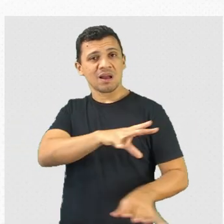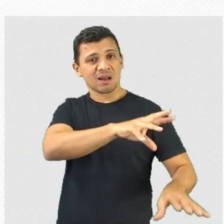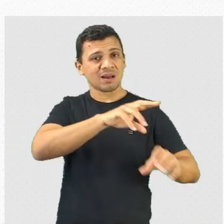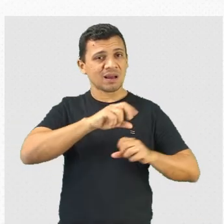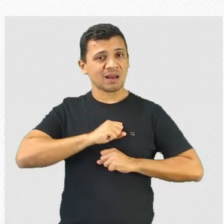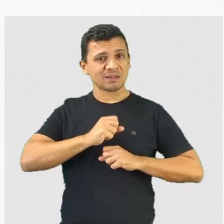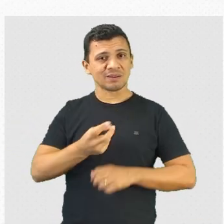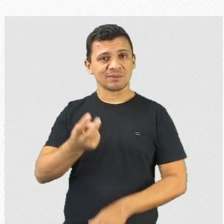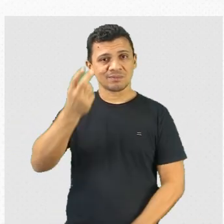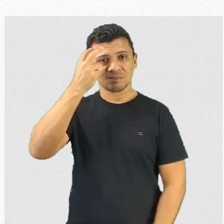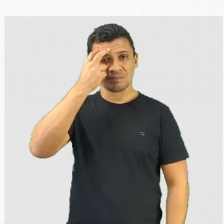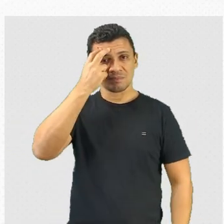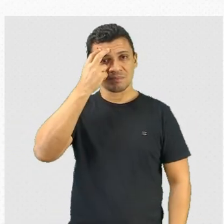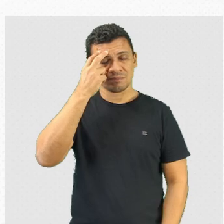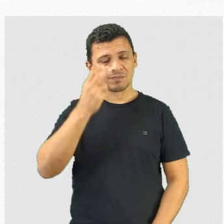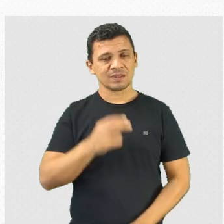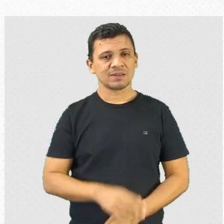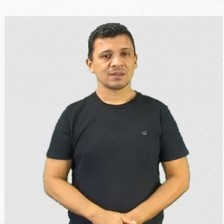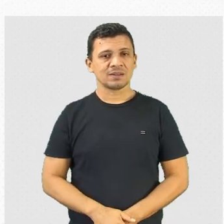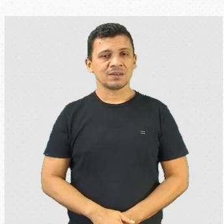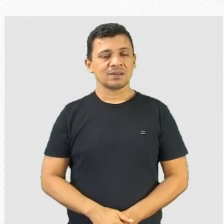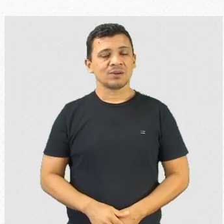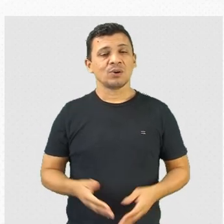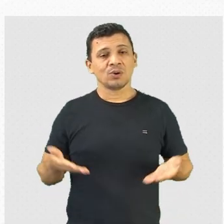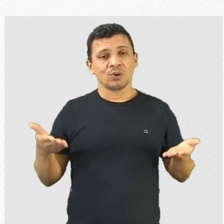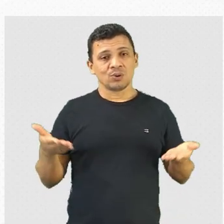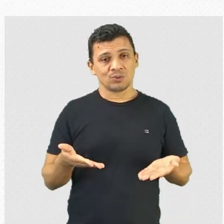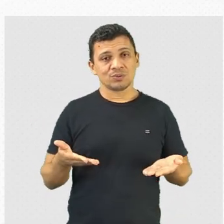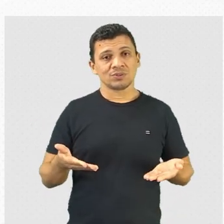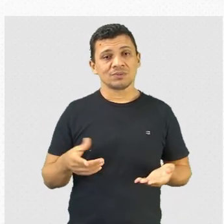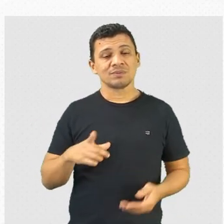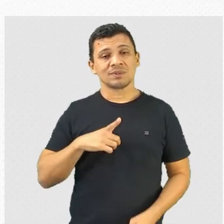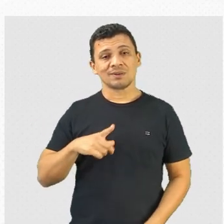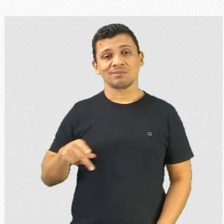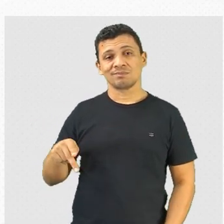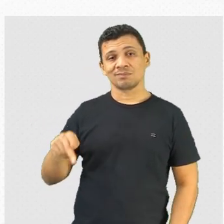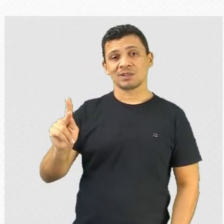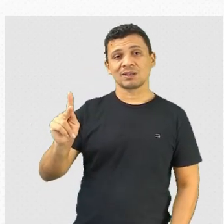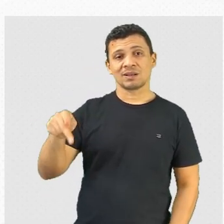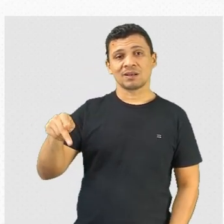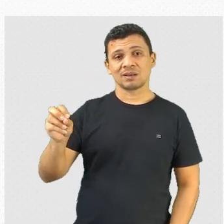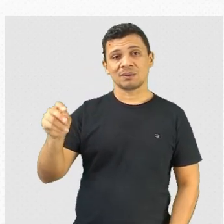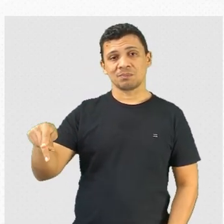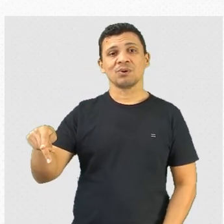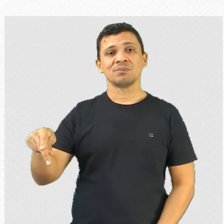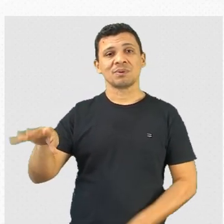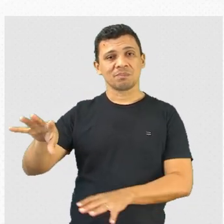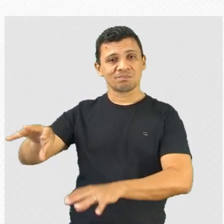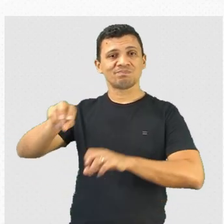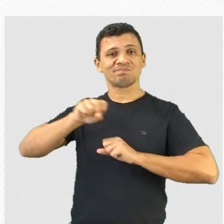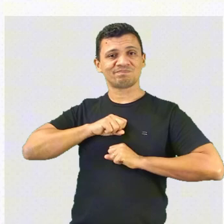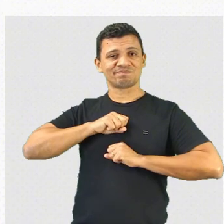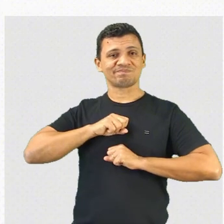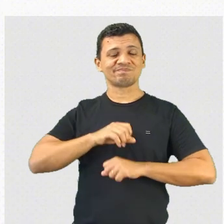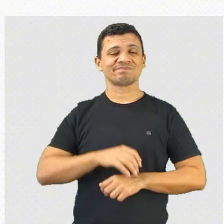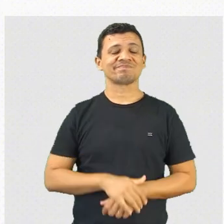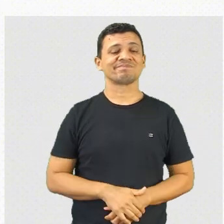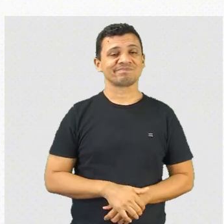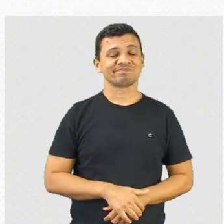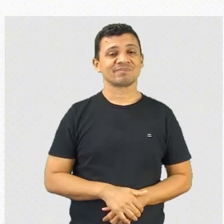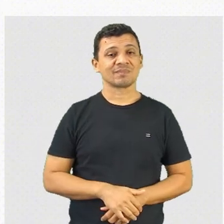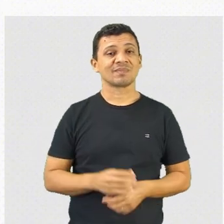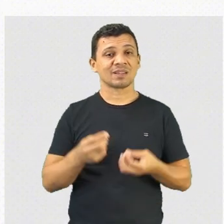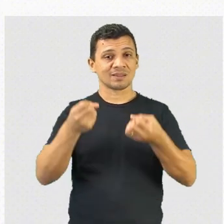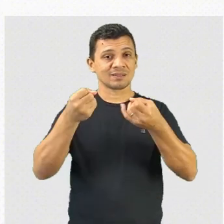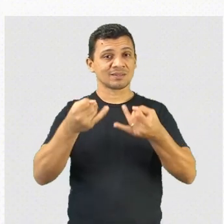essa cultura, a esse símbolo cultural, como hoje a gente adere ao K-pop, certo? Então, isso aqui tem que deixar